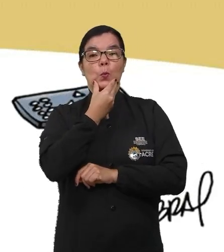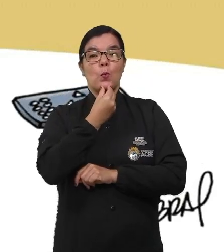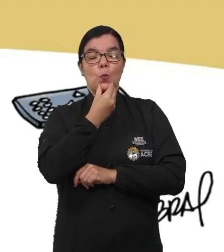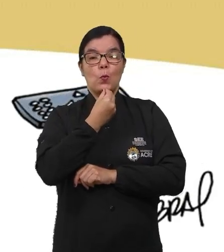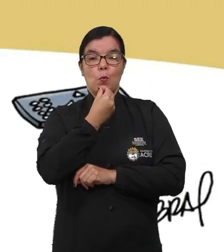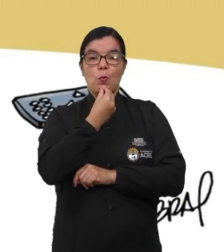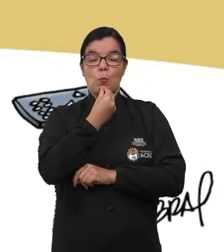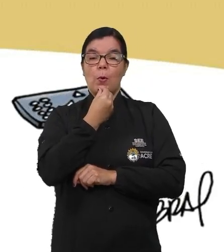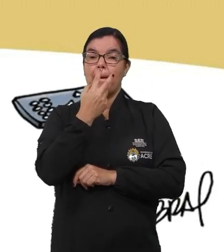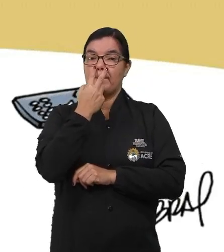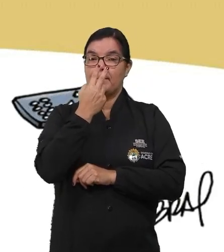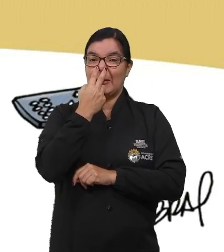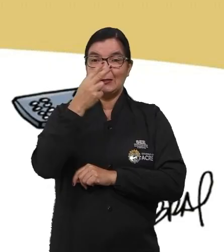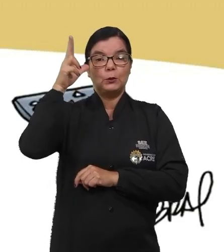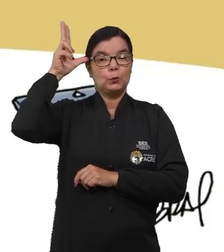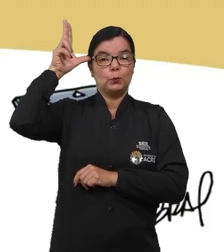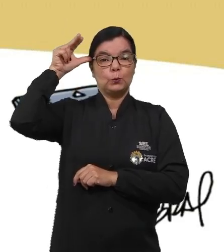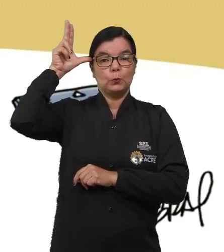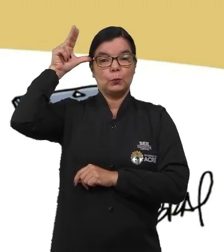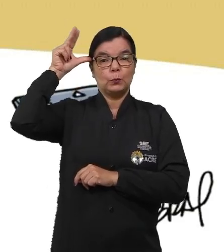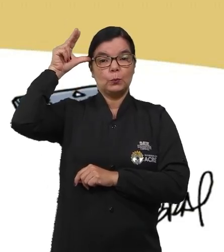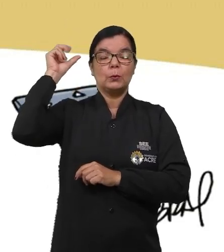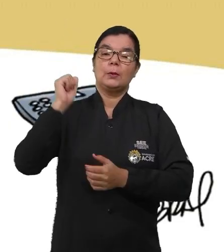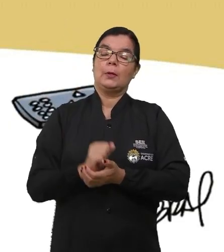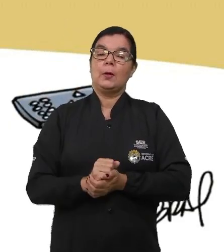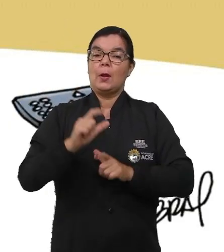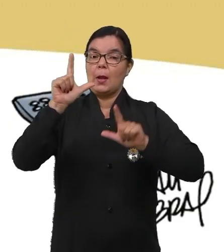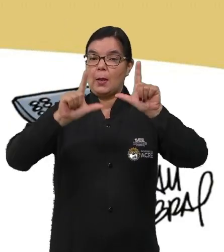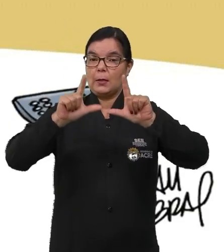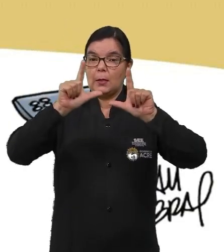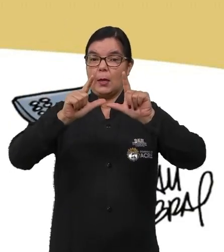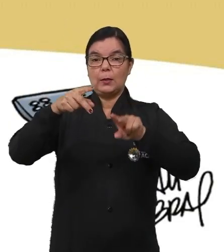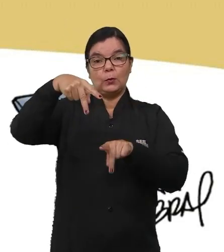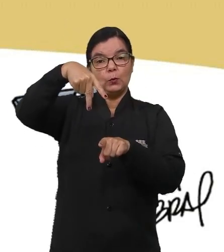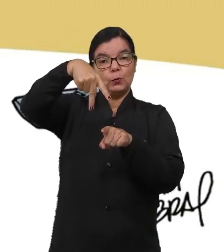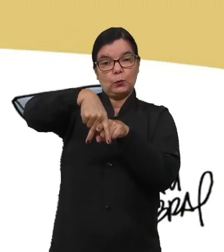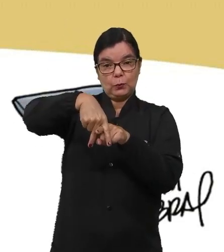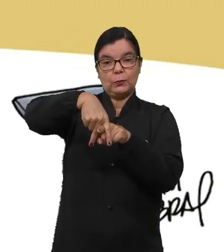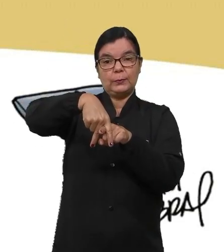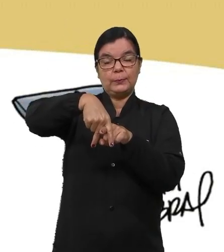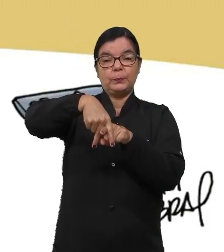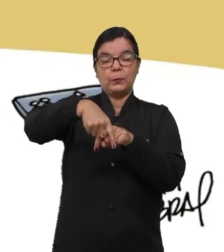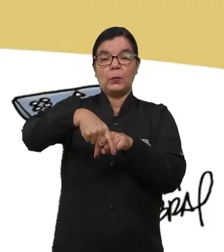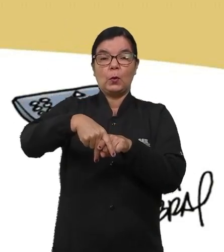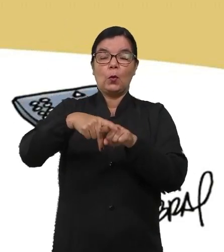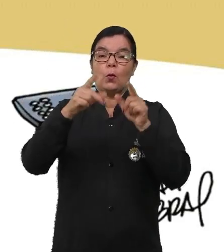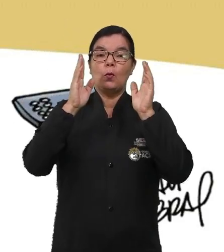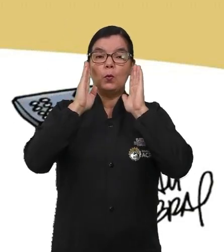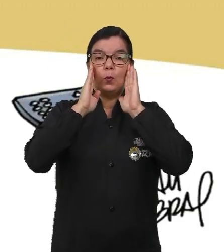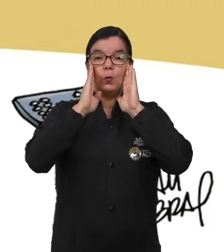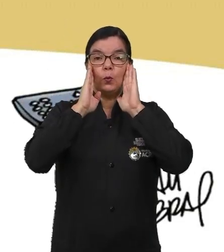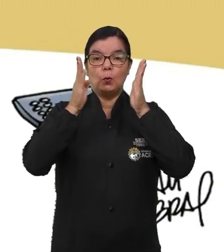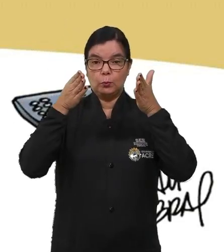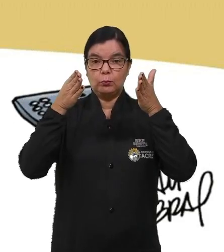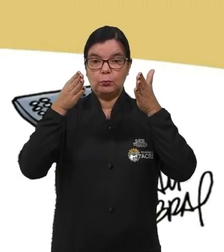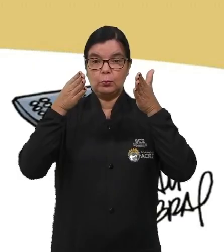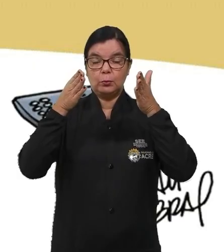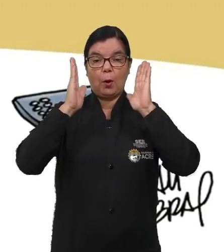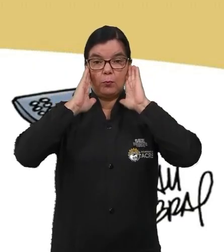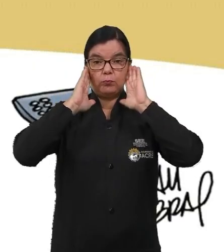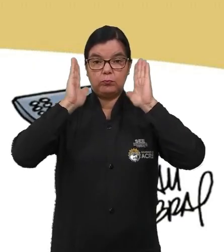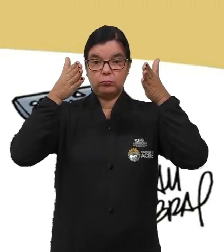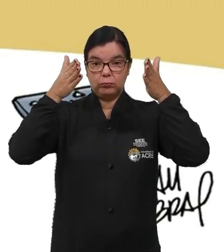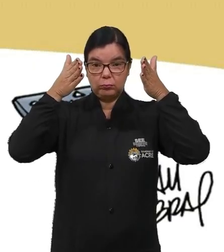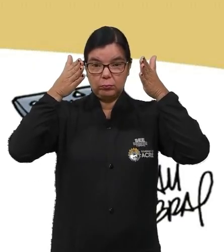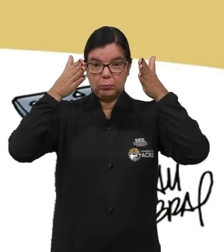né, como se ele fosse um cavalo, né, a televisão montada nele, os olhos, né, nós temos as viseiras